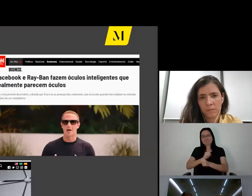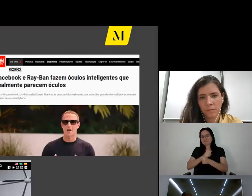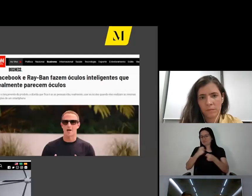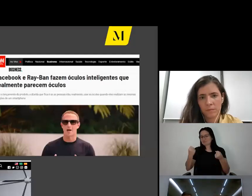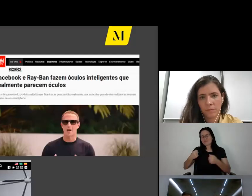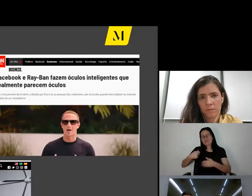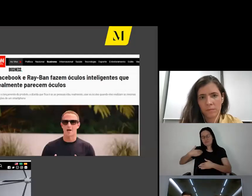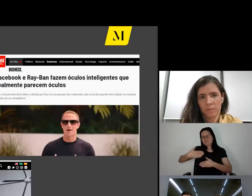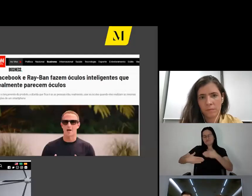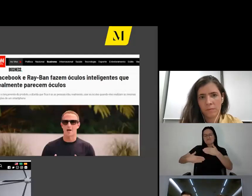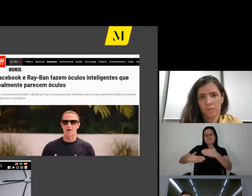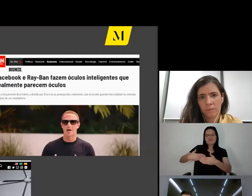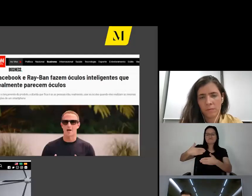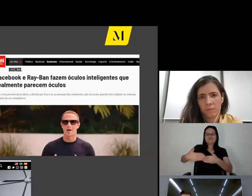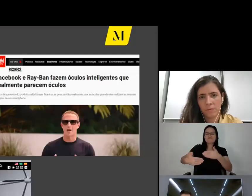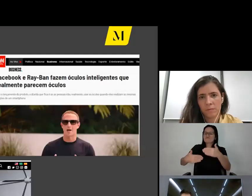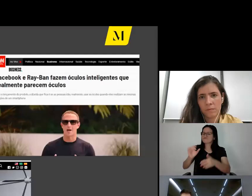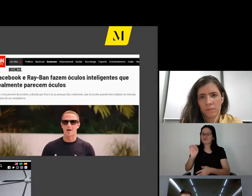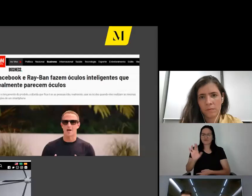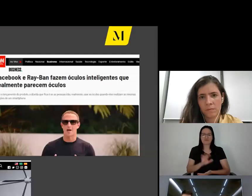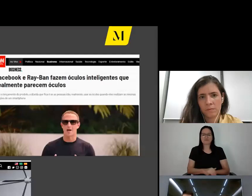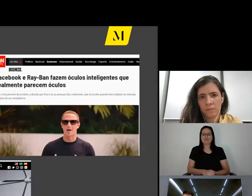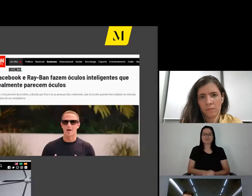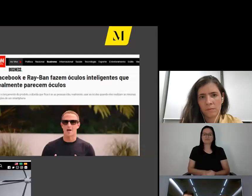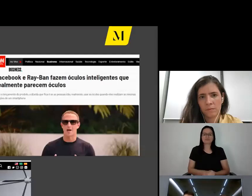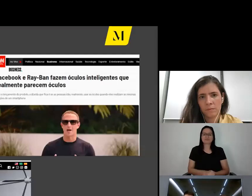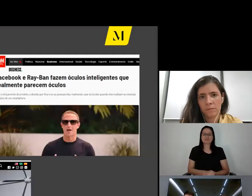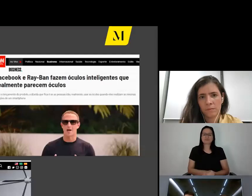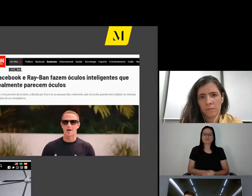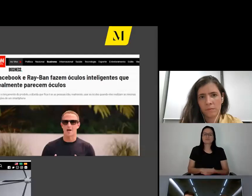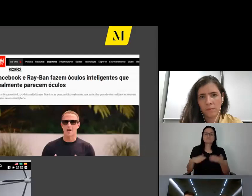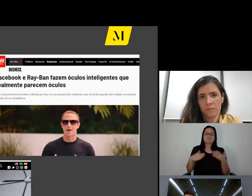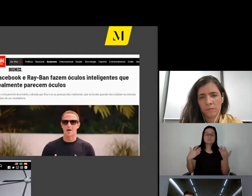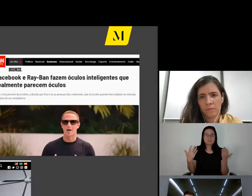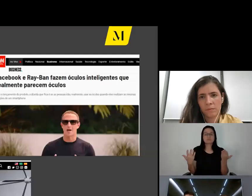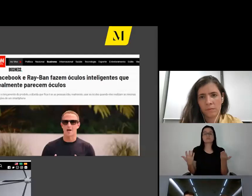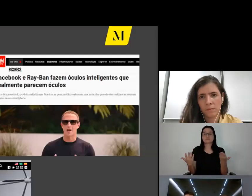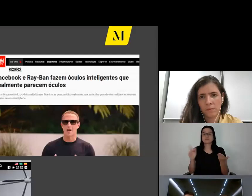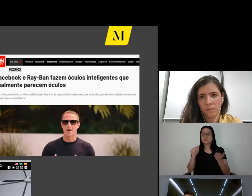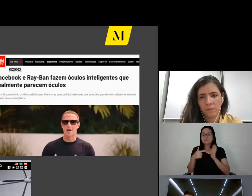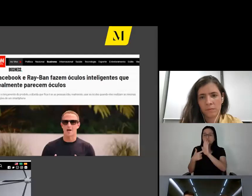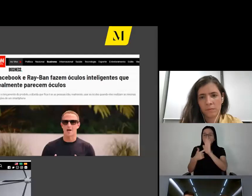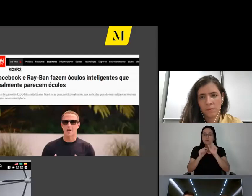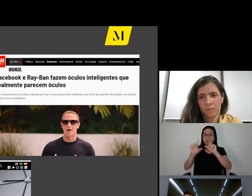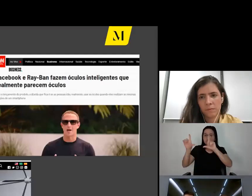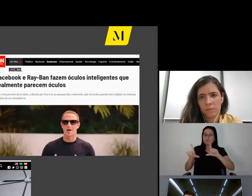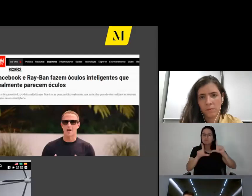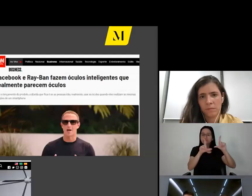atrás. E aí, antes de passar, tem só o exemplo dos carros autônomos que a gente dá destaque, acho que pode passar, meu, que vai